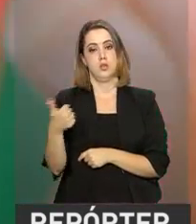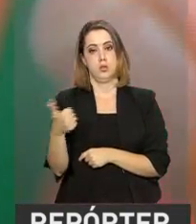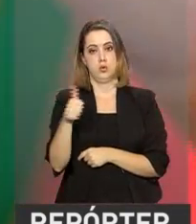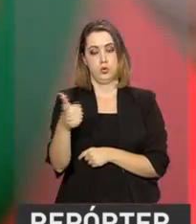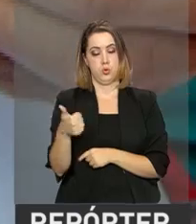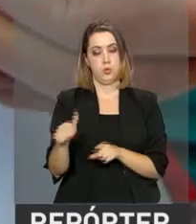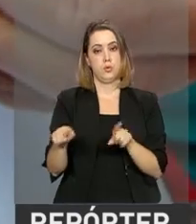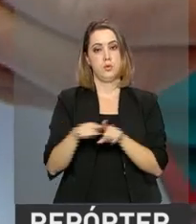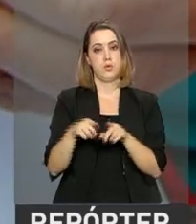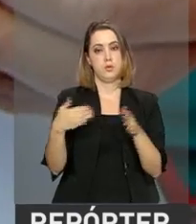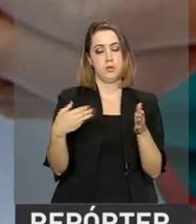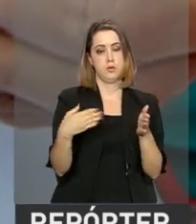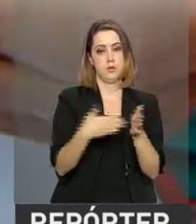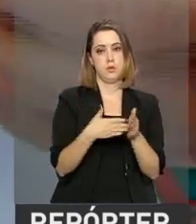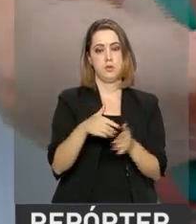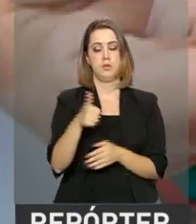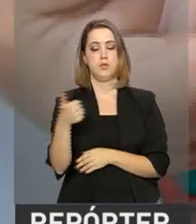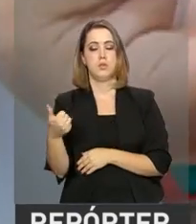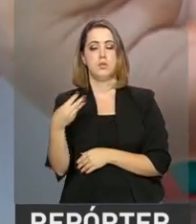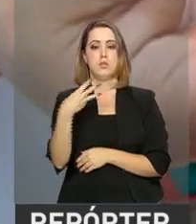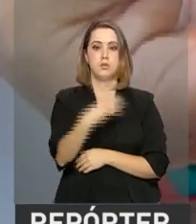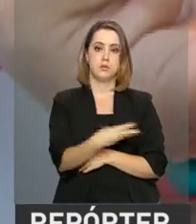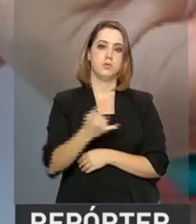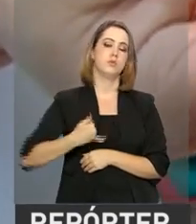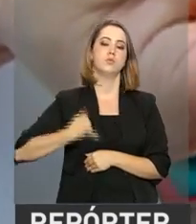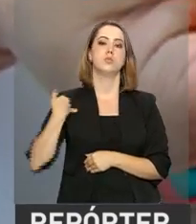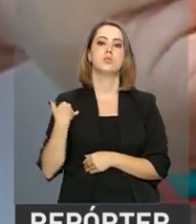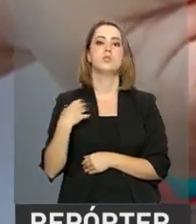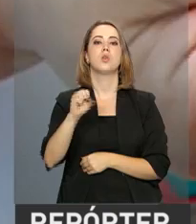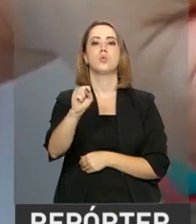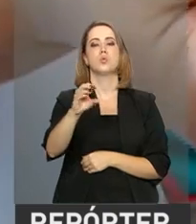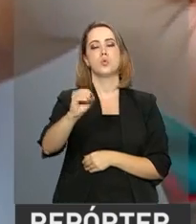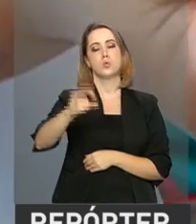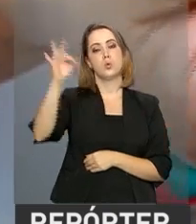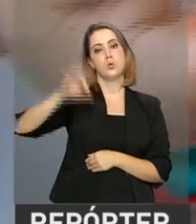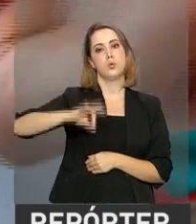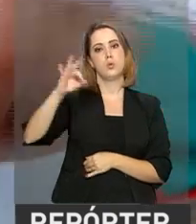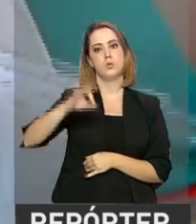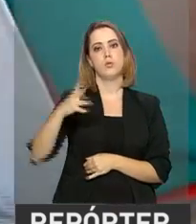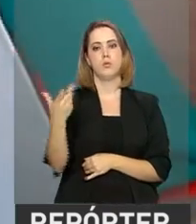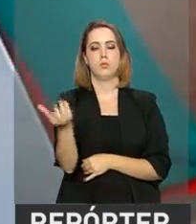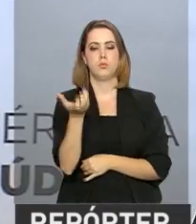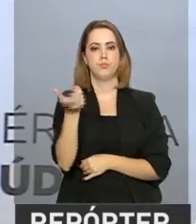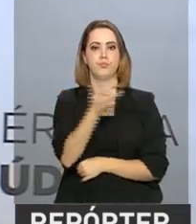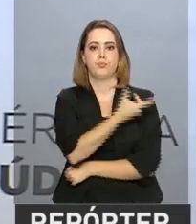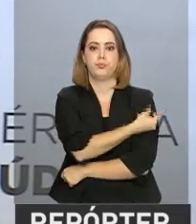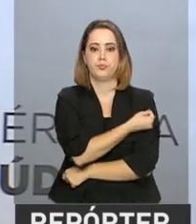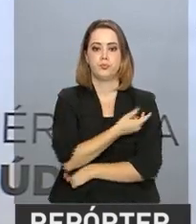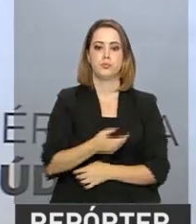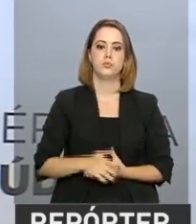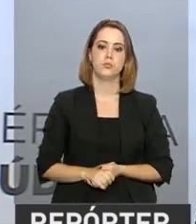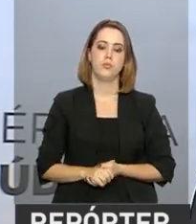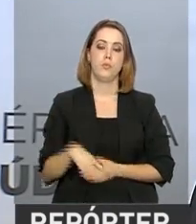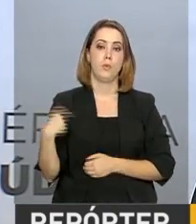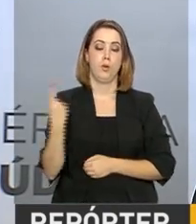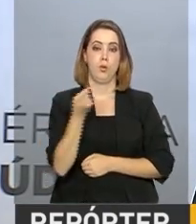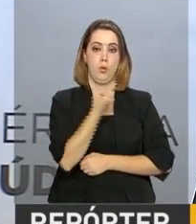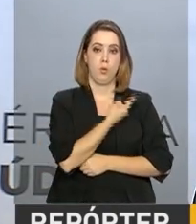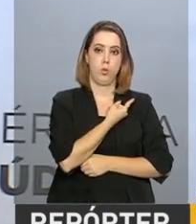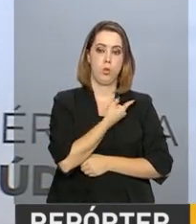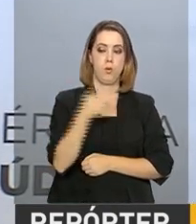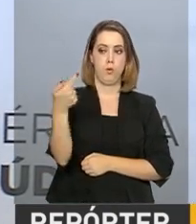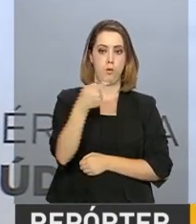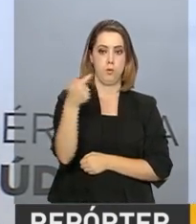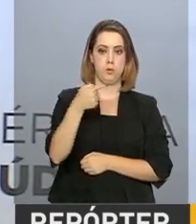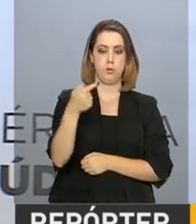é vacinar 80% dos 7 mil 200.000 adolescentes somos o sétimo país